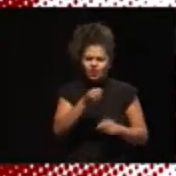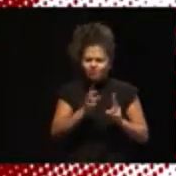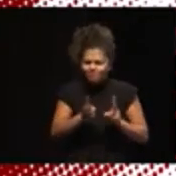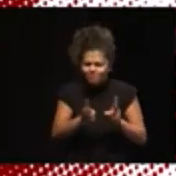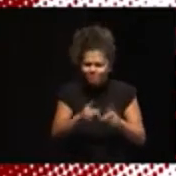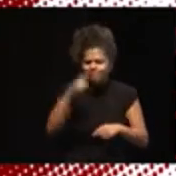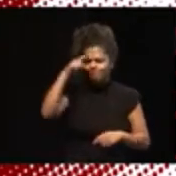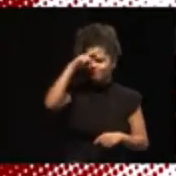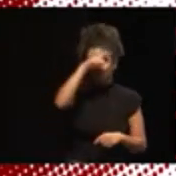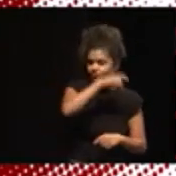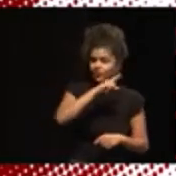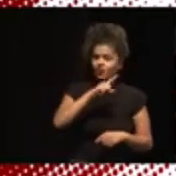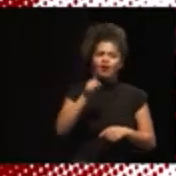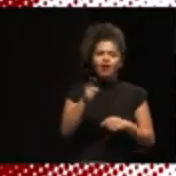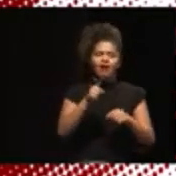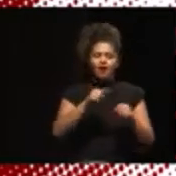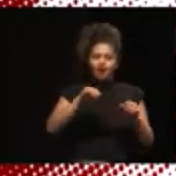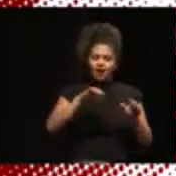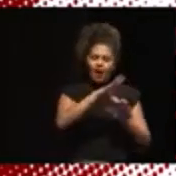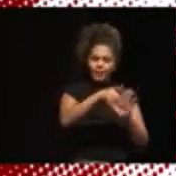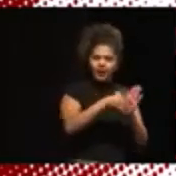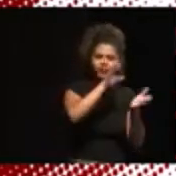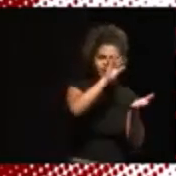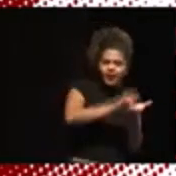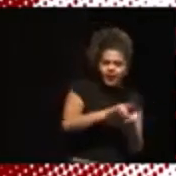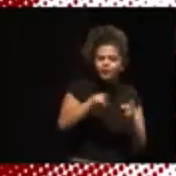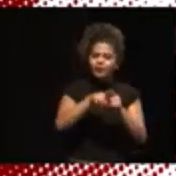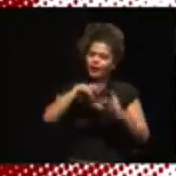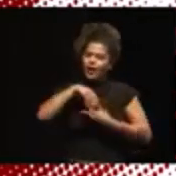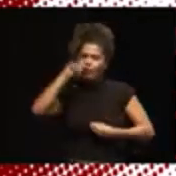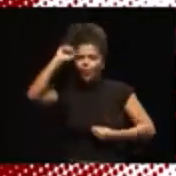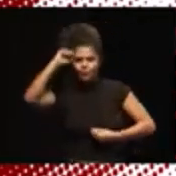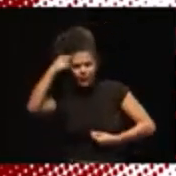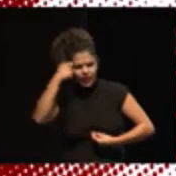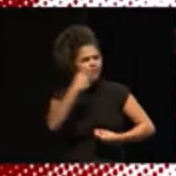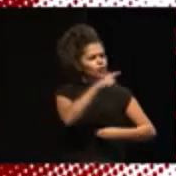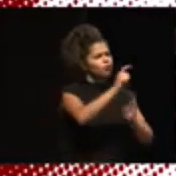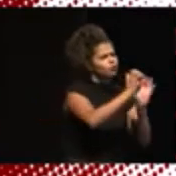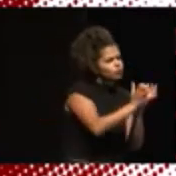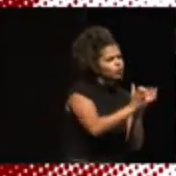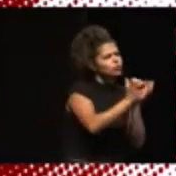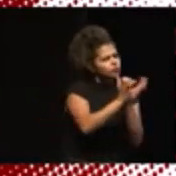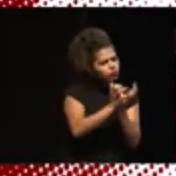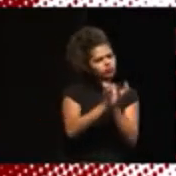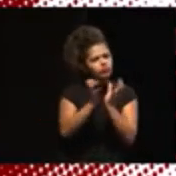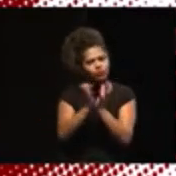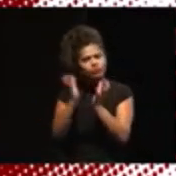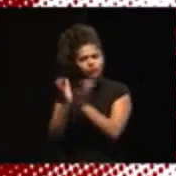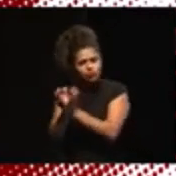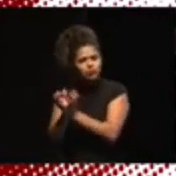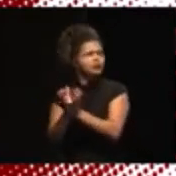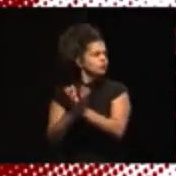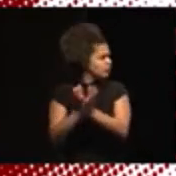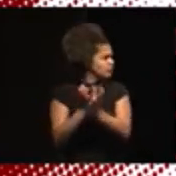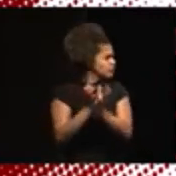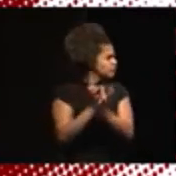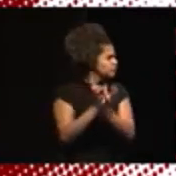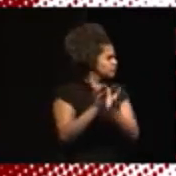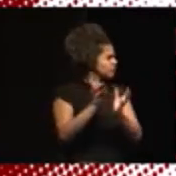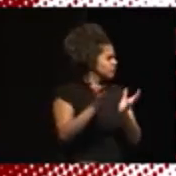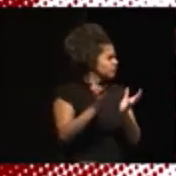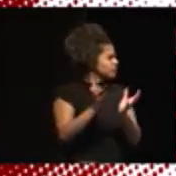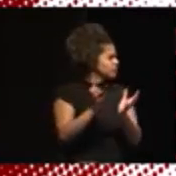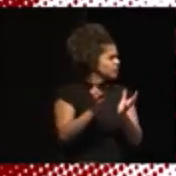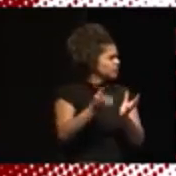Real, é a Alma Preta, a Ponte de Jornalismo, e outros veículos que estão aqui, a Mural, nós da periferia.